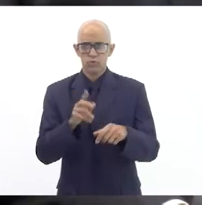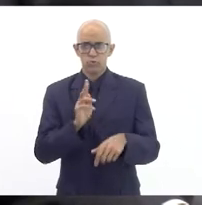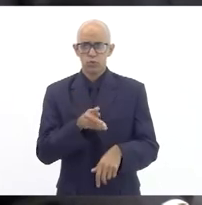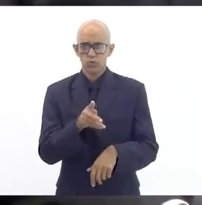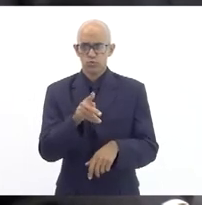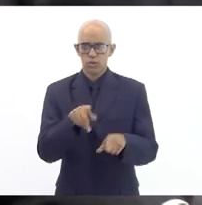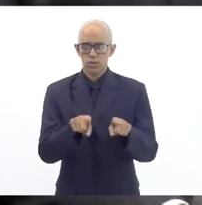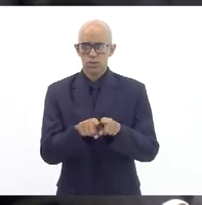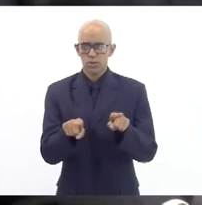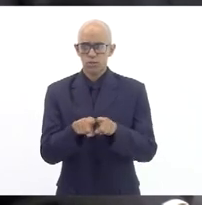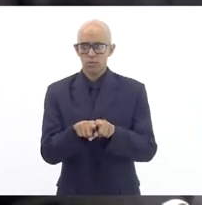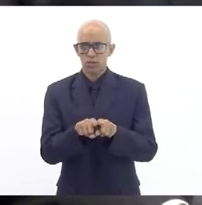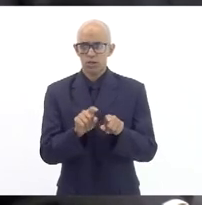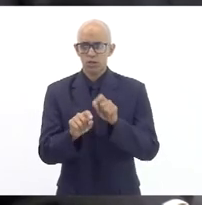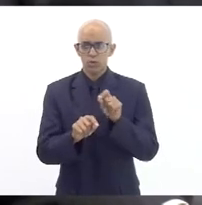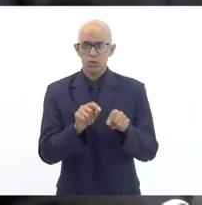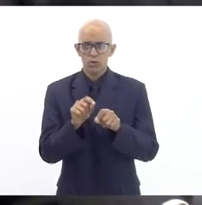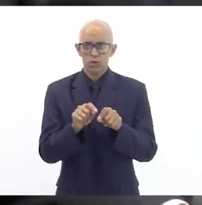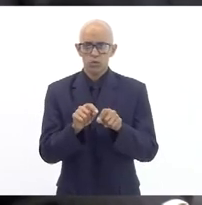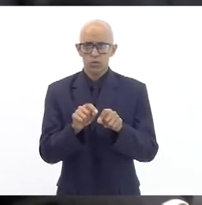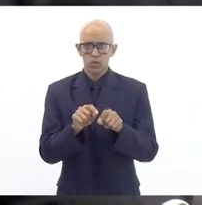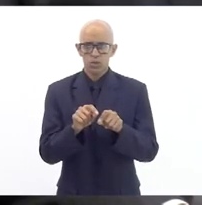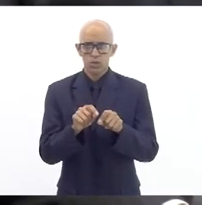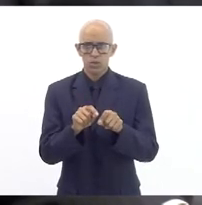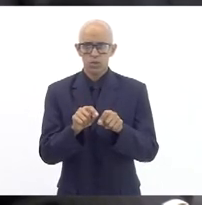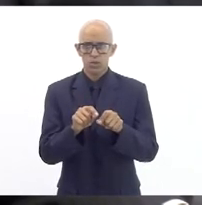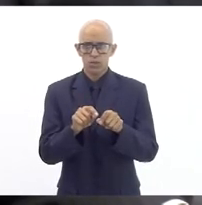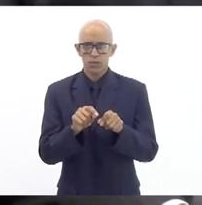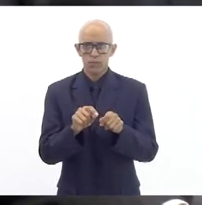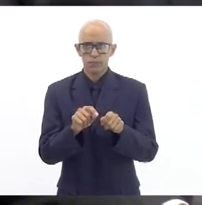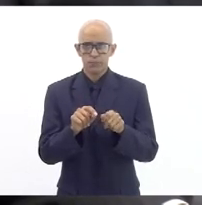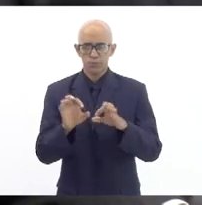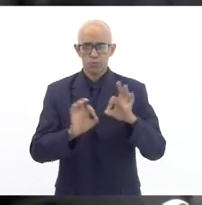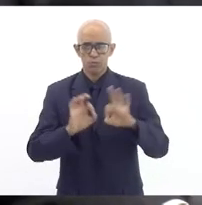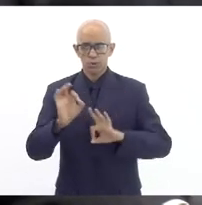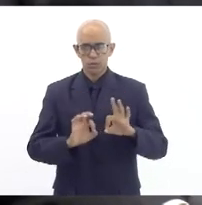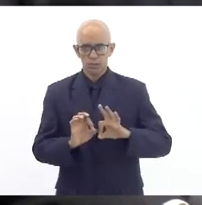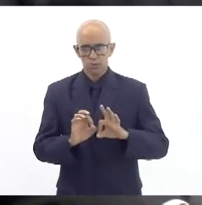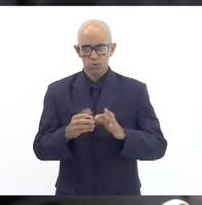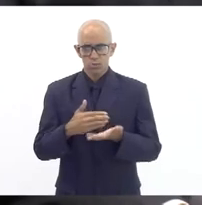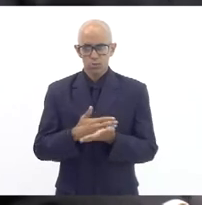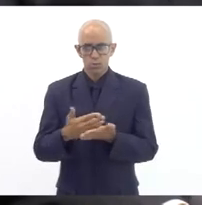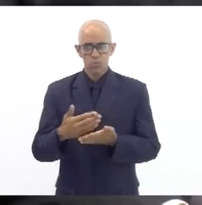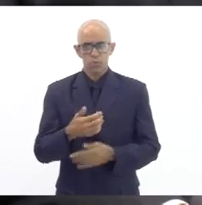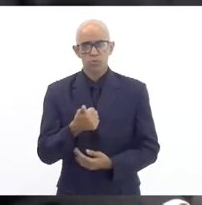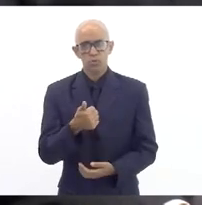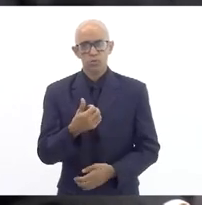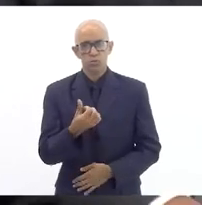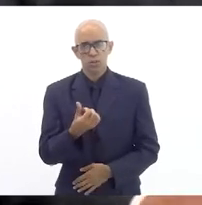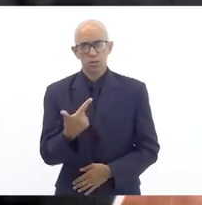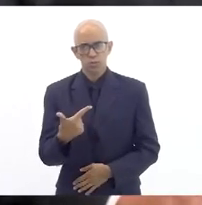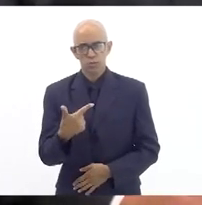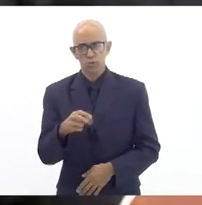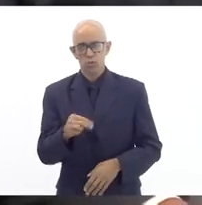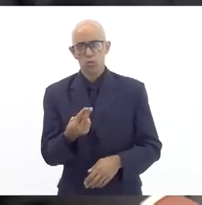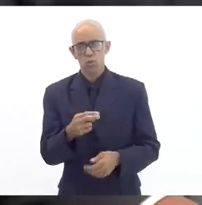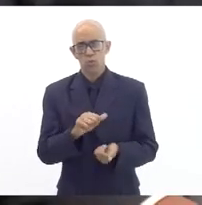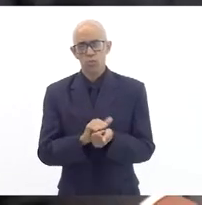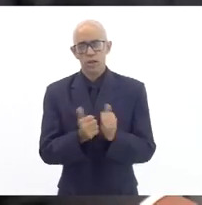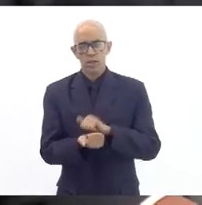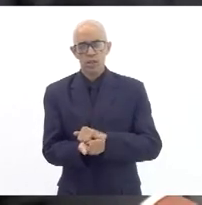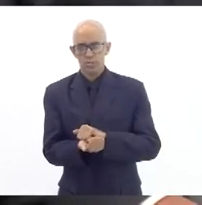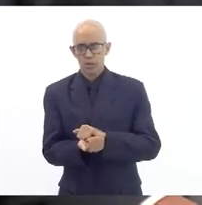ainda discutida. Se a gente vai continuar com o planejamento inicial do 162 ou se a gente vai adaptar